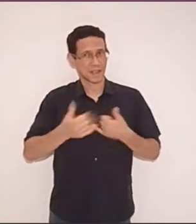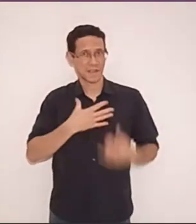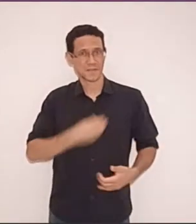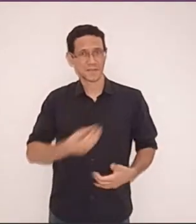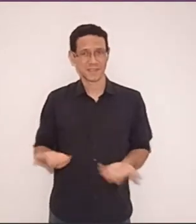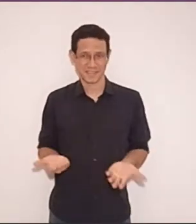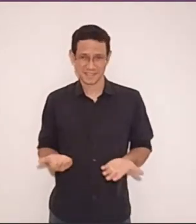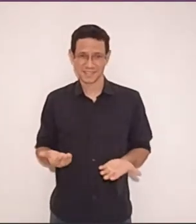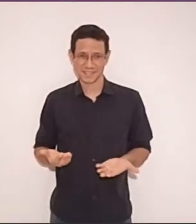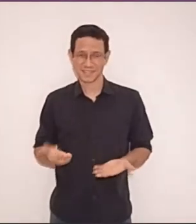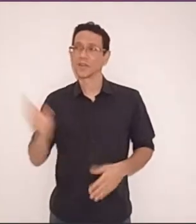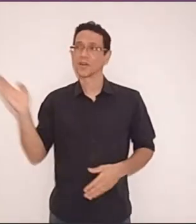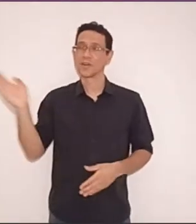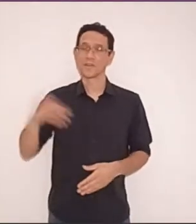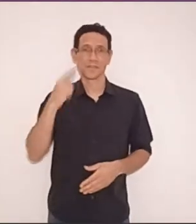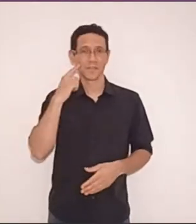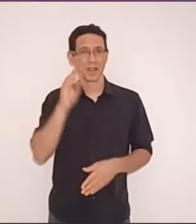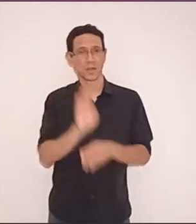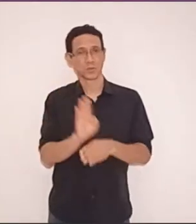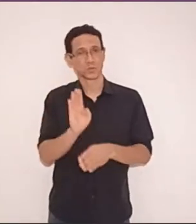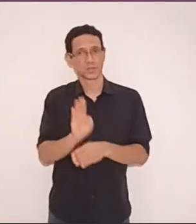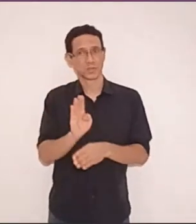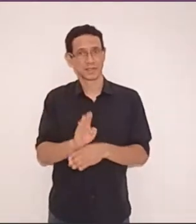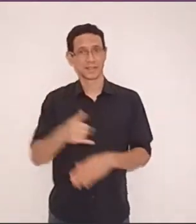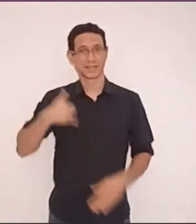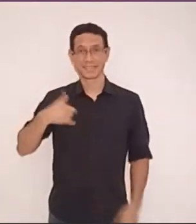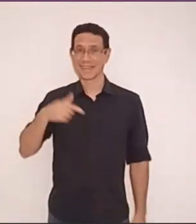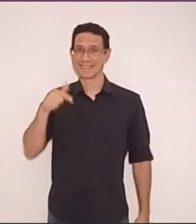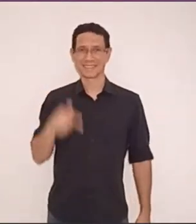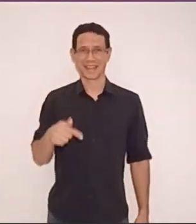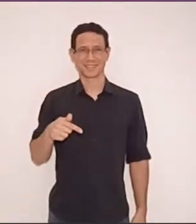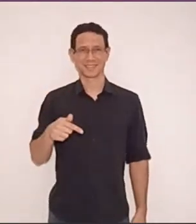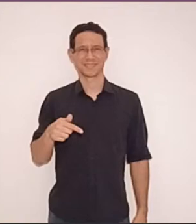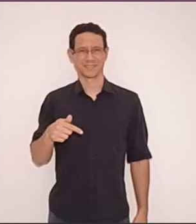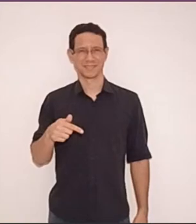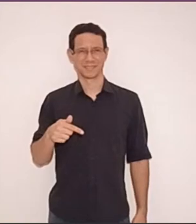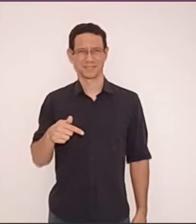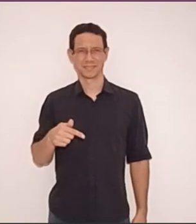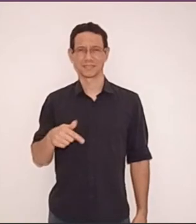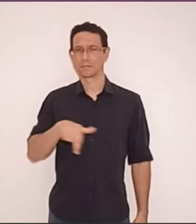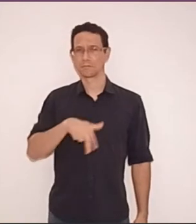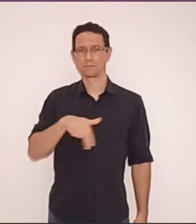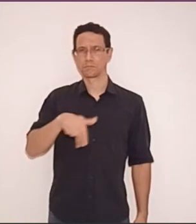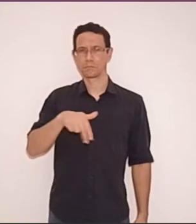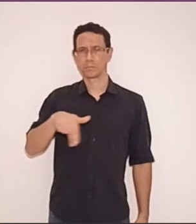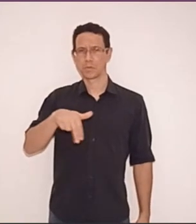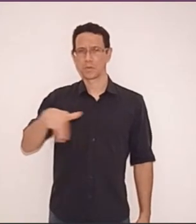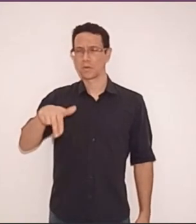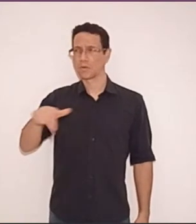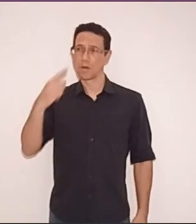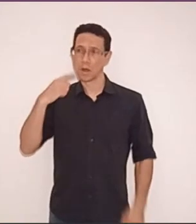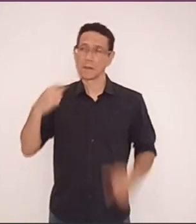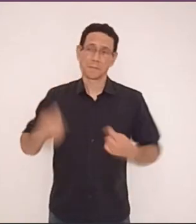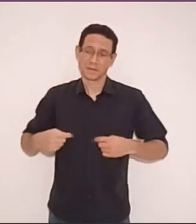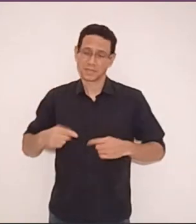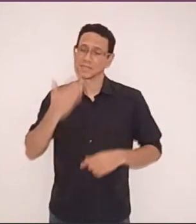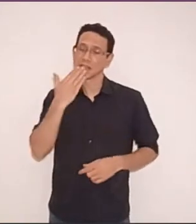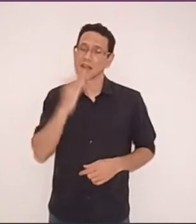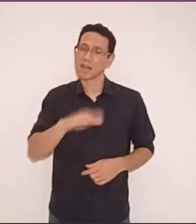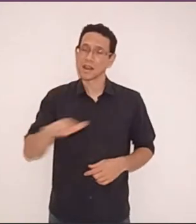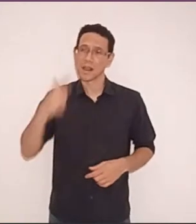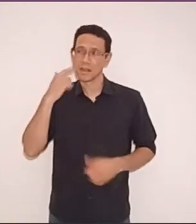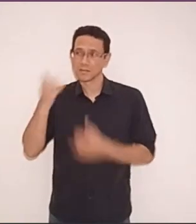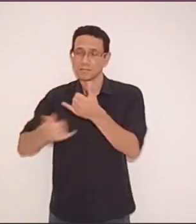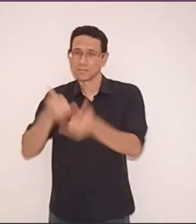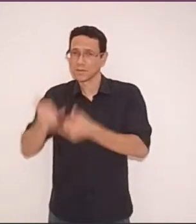assim que a minha mãe veio para aqui em São Paulo com sete anos uma mulher passa na porta da casa da minha avó fala que precisa de uma criança